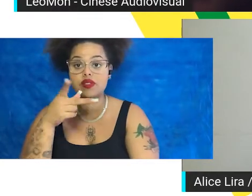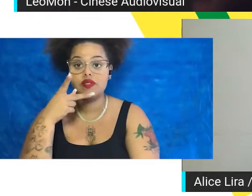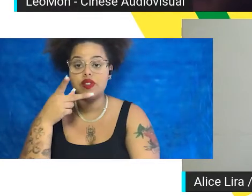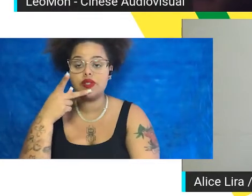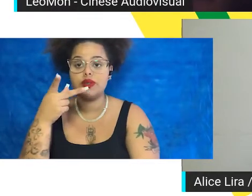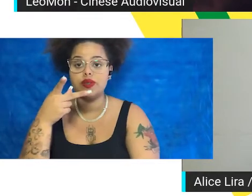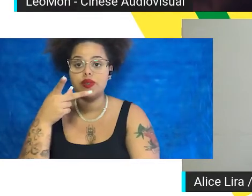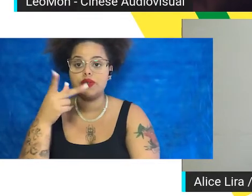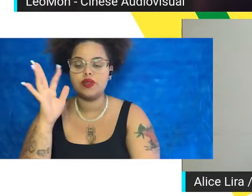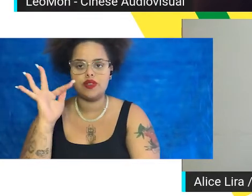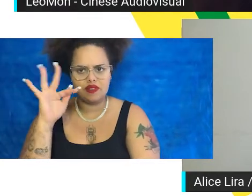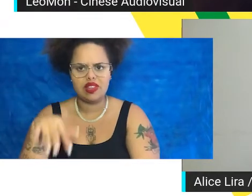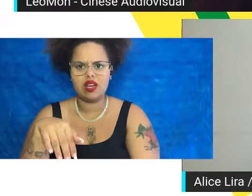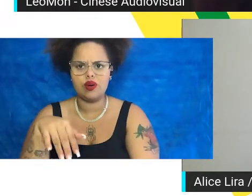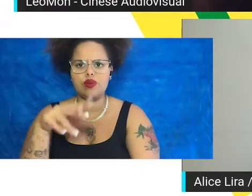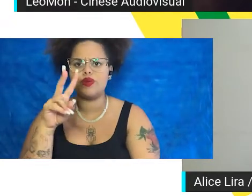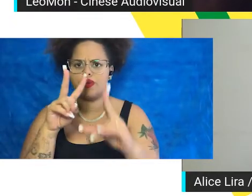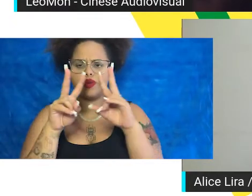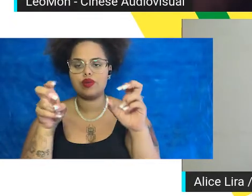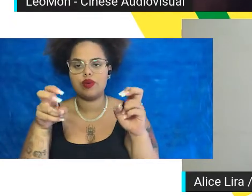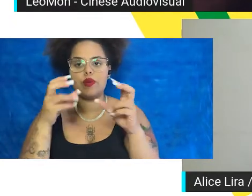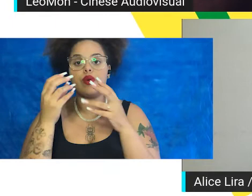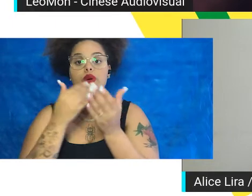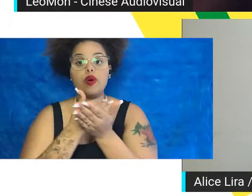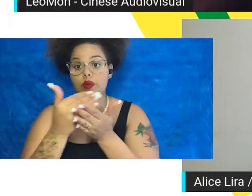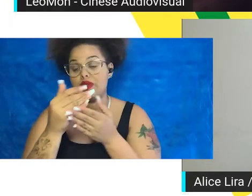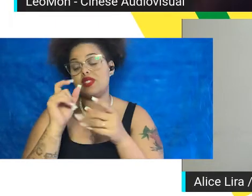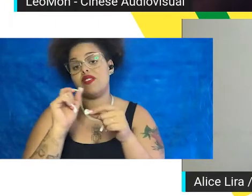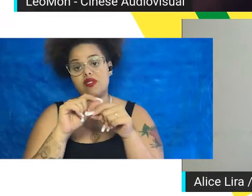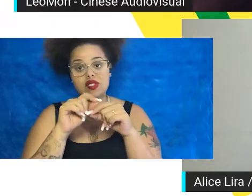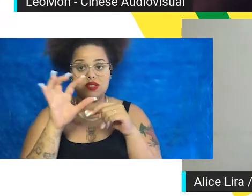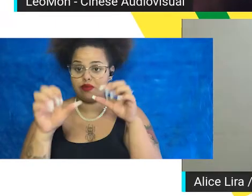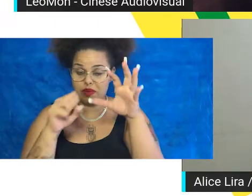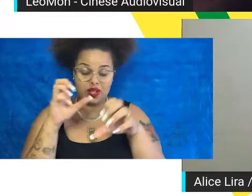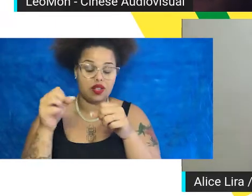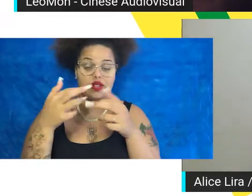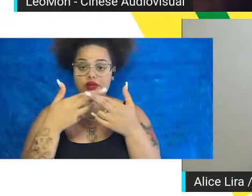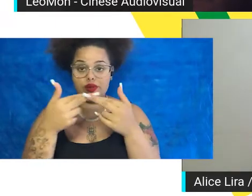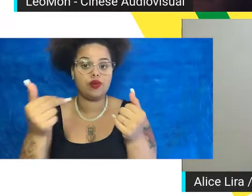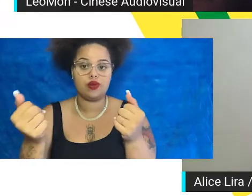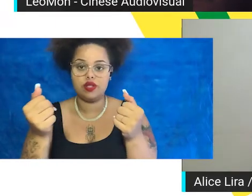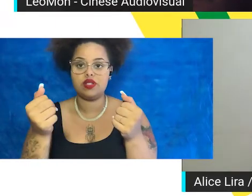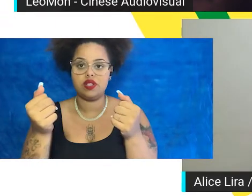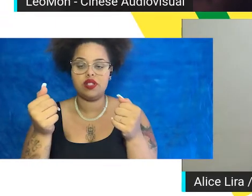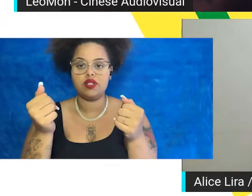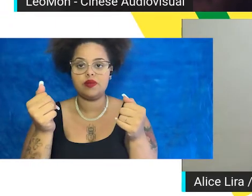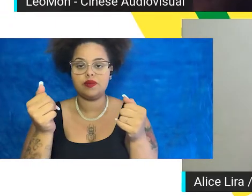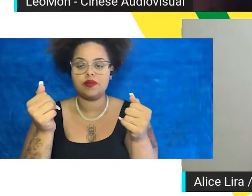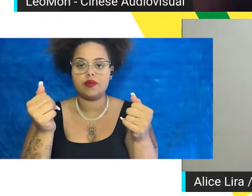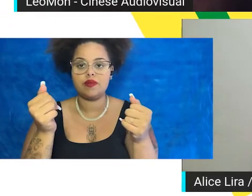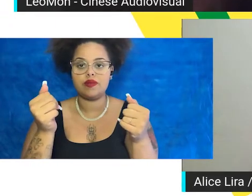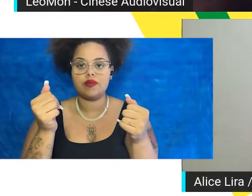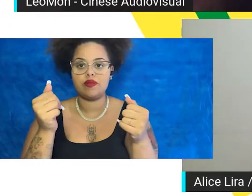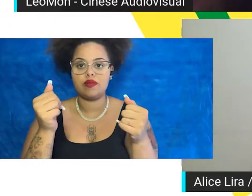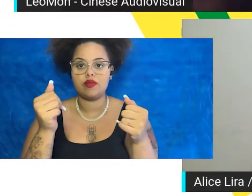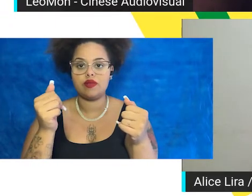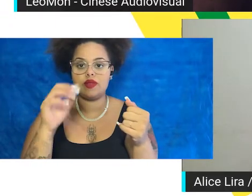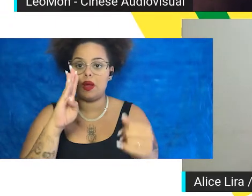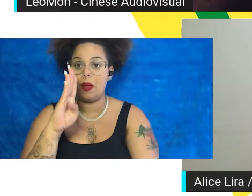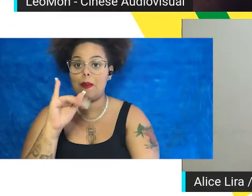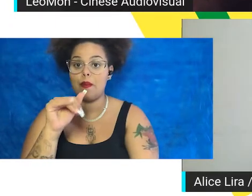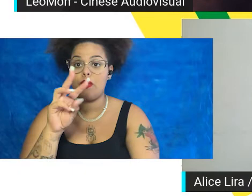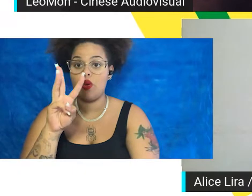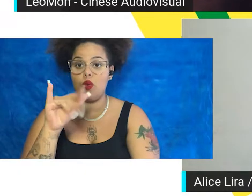agora, né, no final, sobre esse né, de começar a fazer, de pegar as coisas no B-Way, no filme, né, que